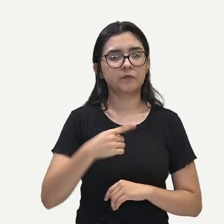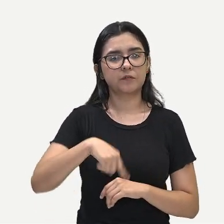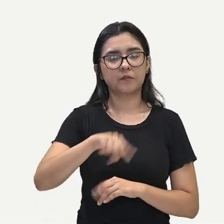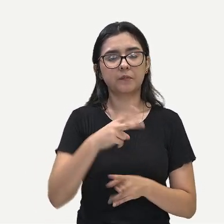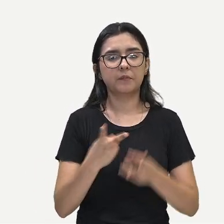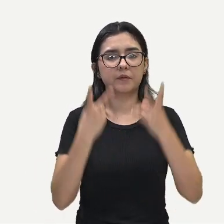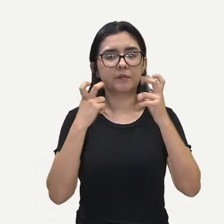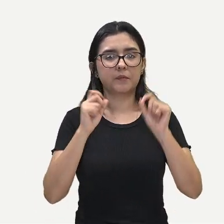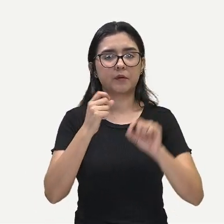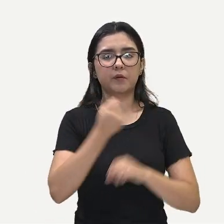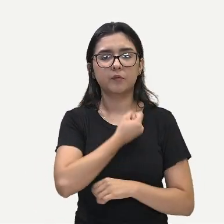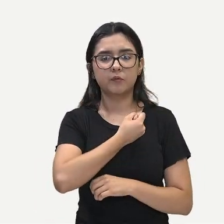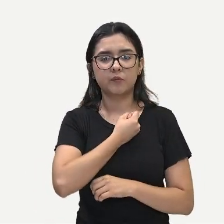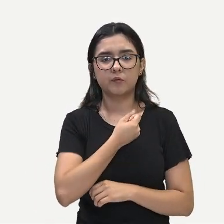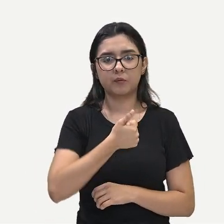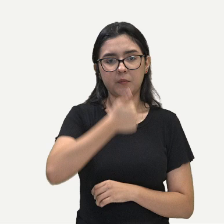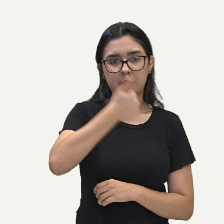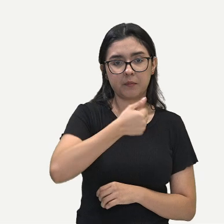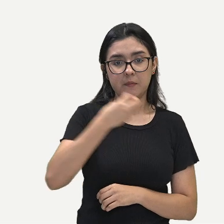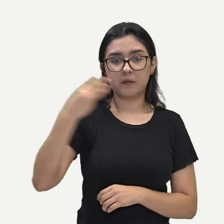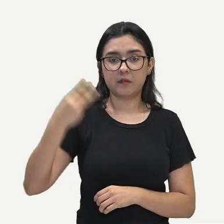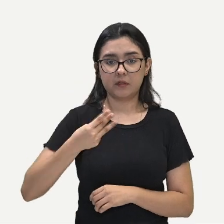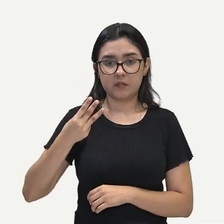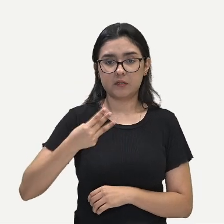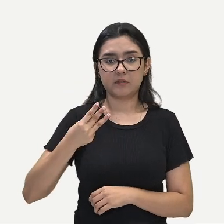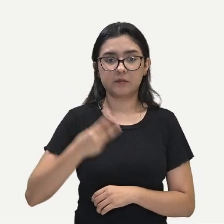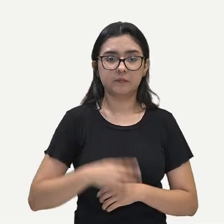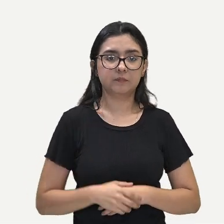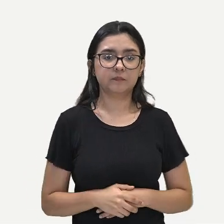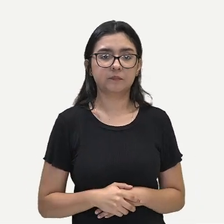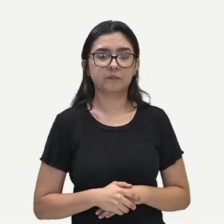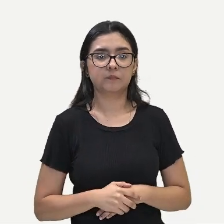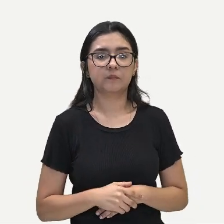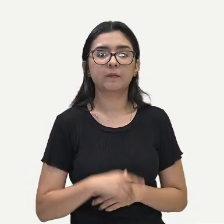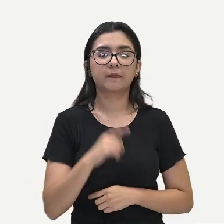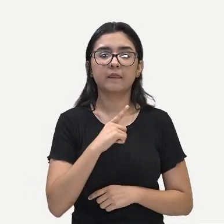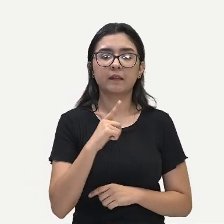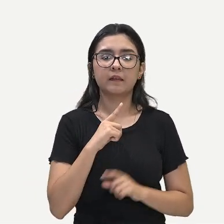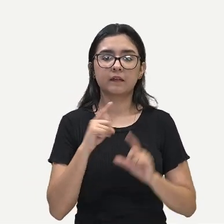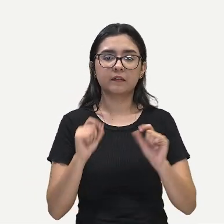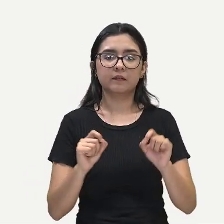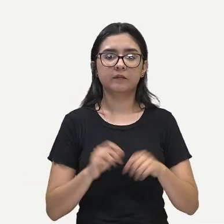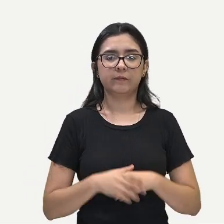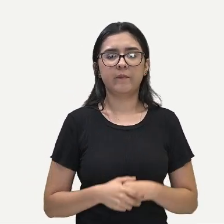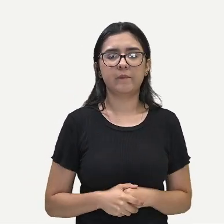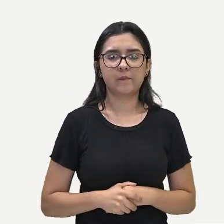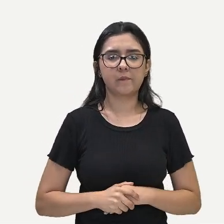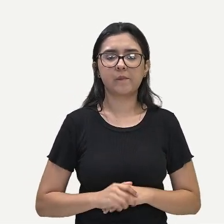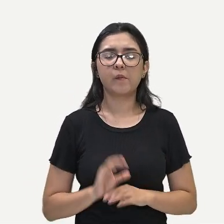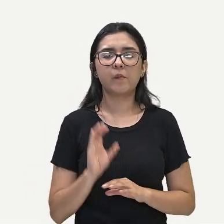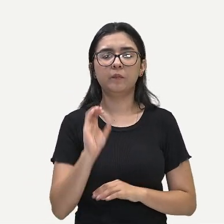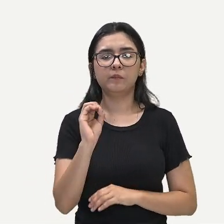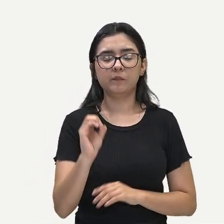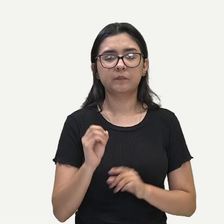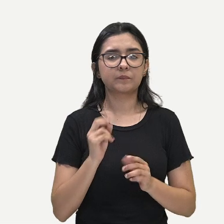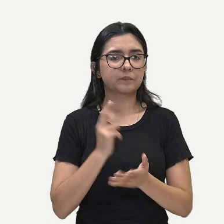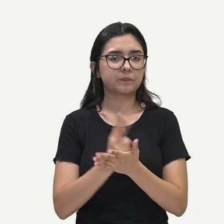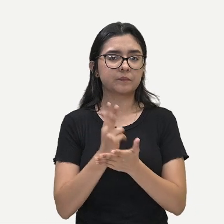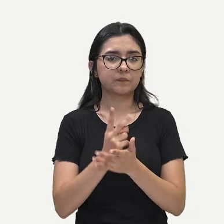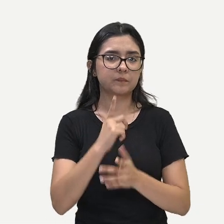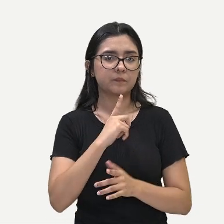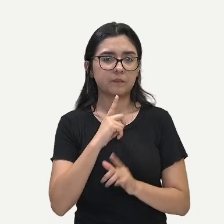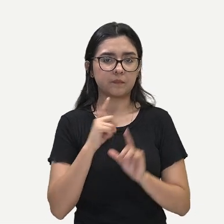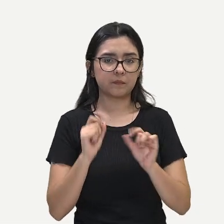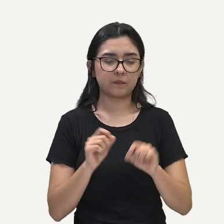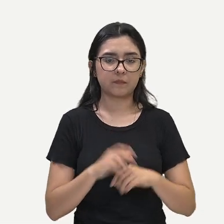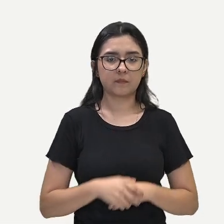que os números primeiro e terceiro, eles perdem o último O toda vez que eles acompanham